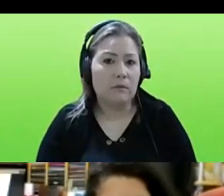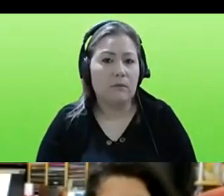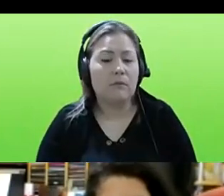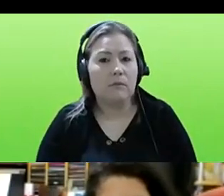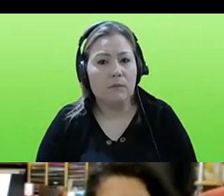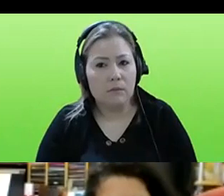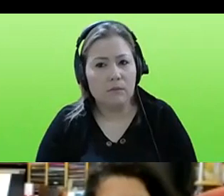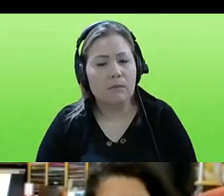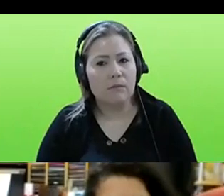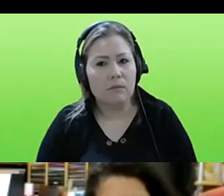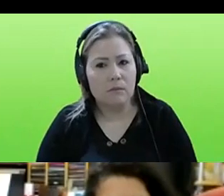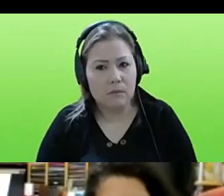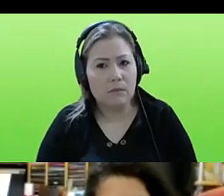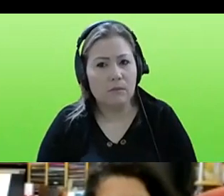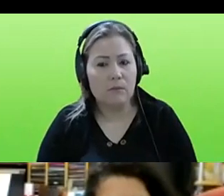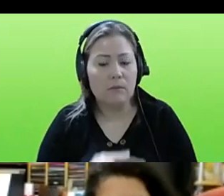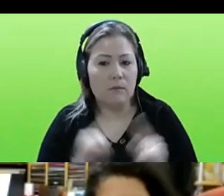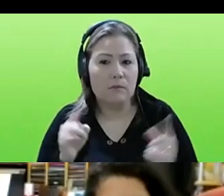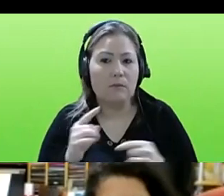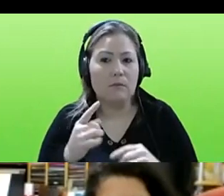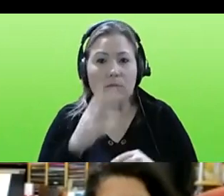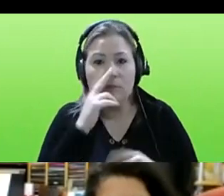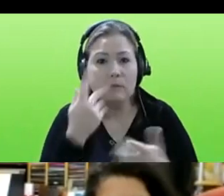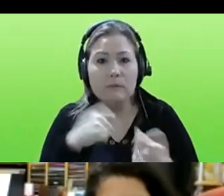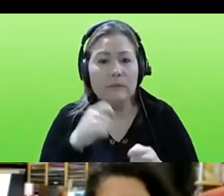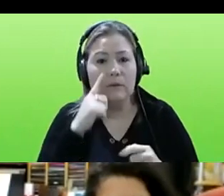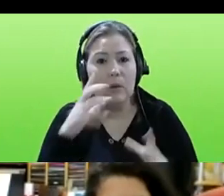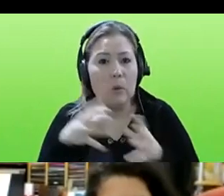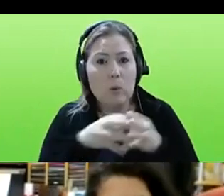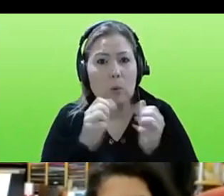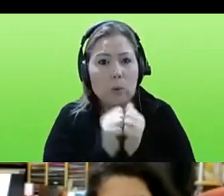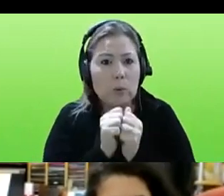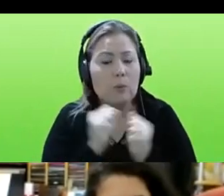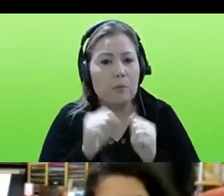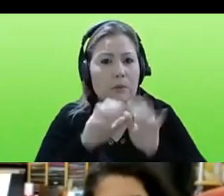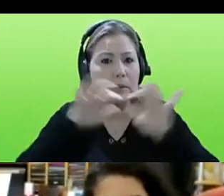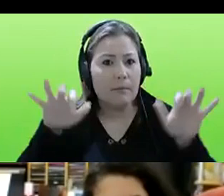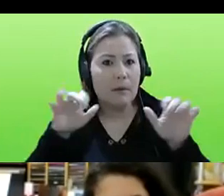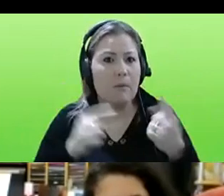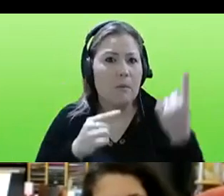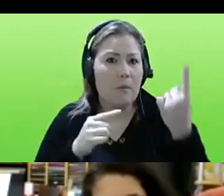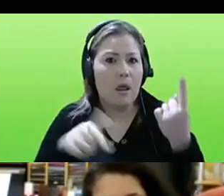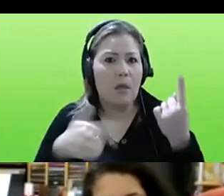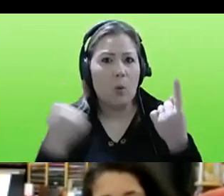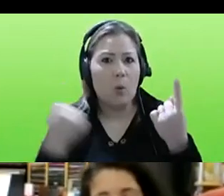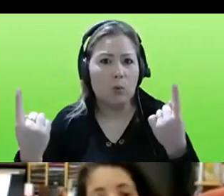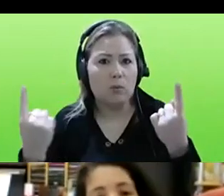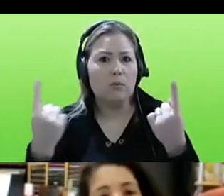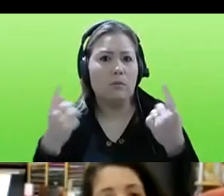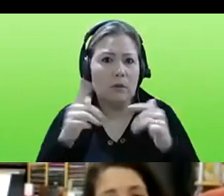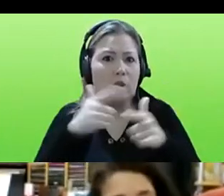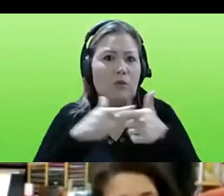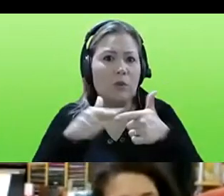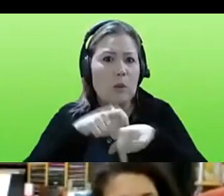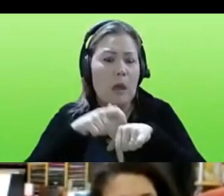nessas sessões mais independentes. Não precisa ser em conjunto, mas pode ser separado primeiro. Também. Divide o tempo. É,